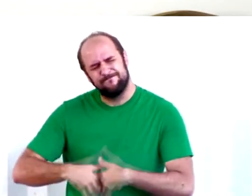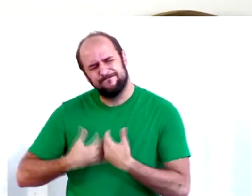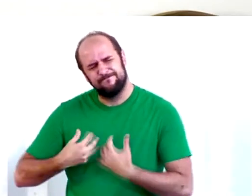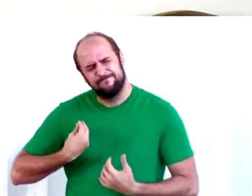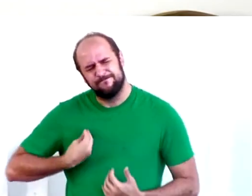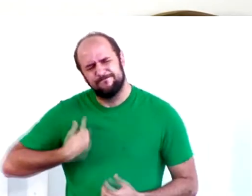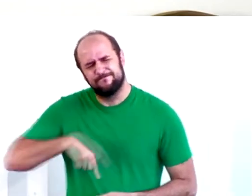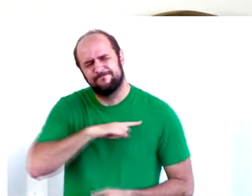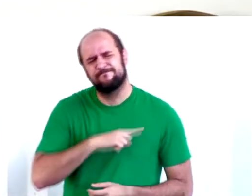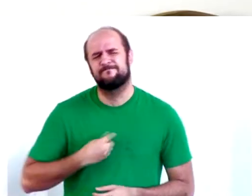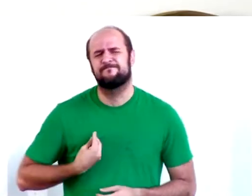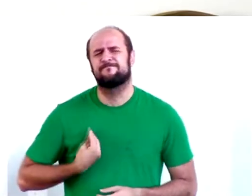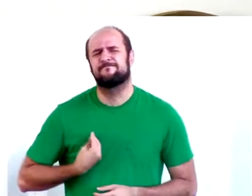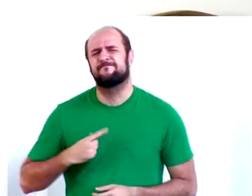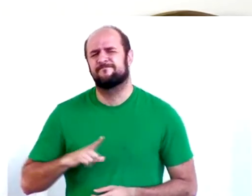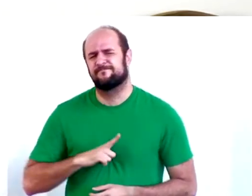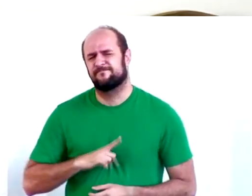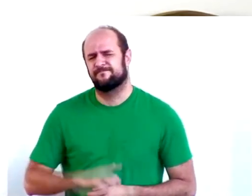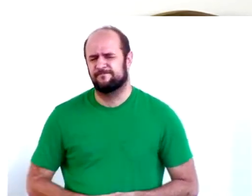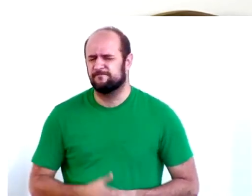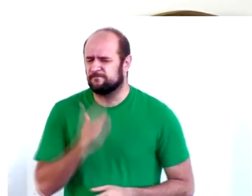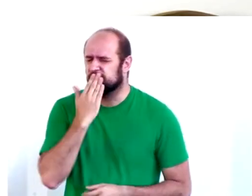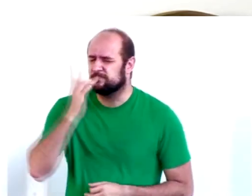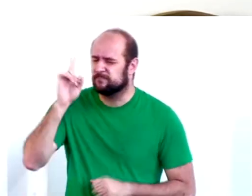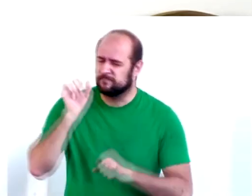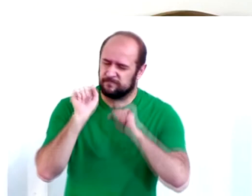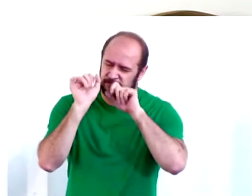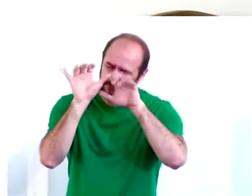estamos vivendo. Abençoa-nos, Senhor,